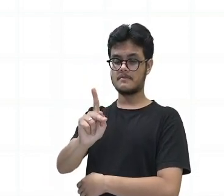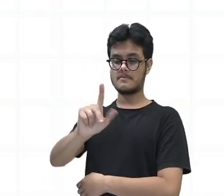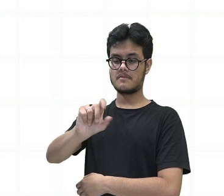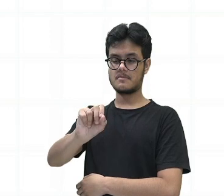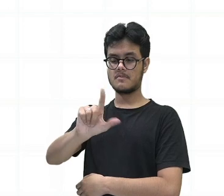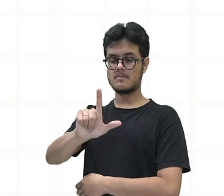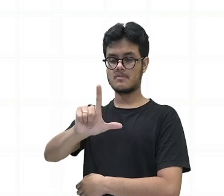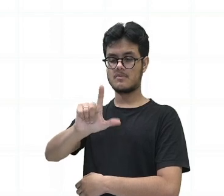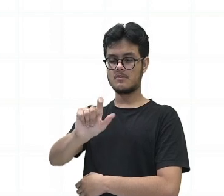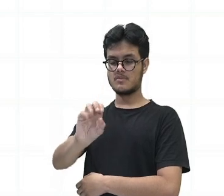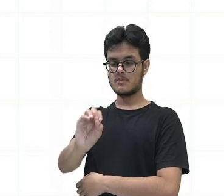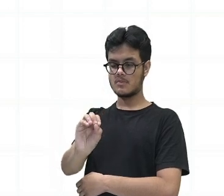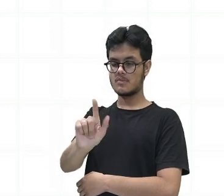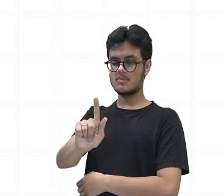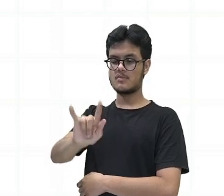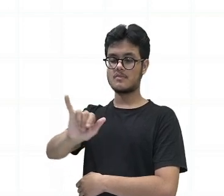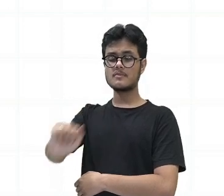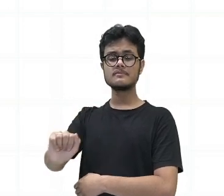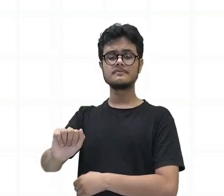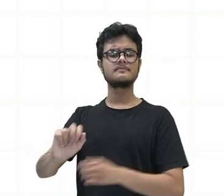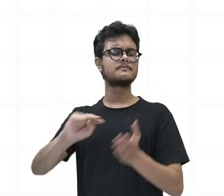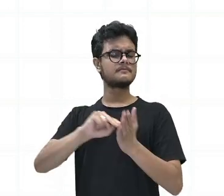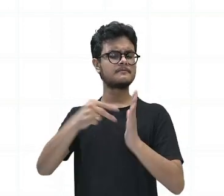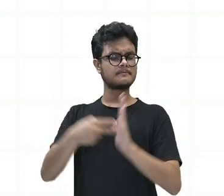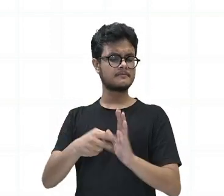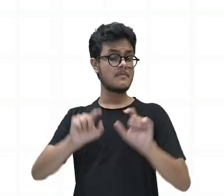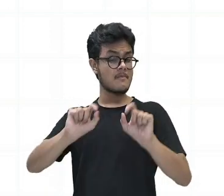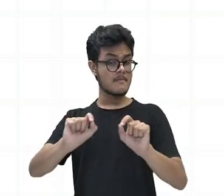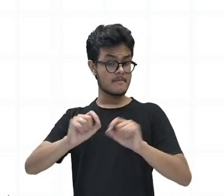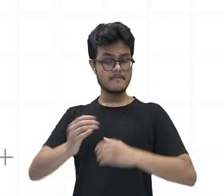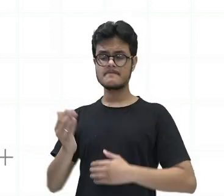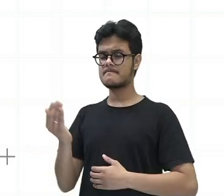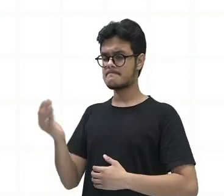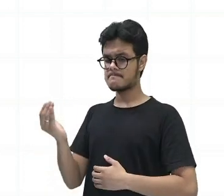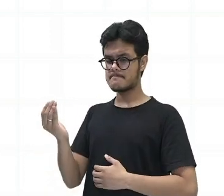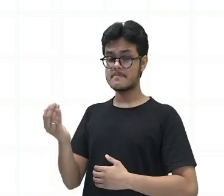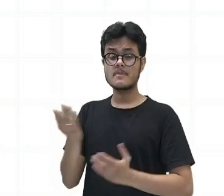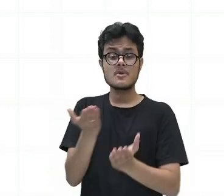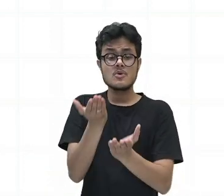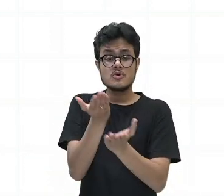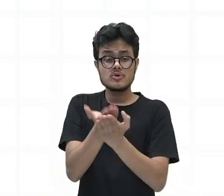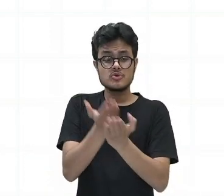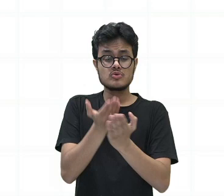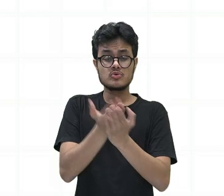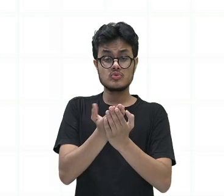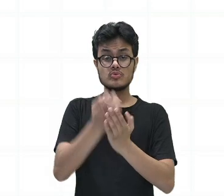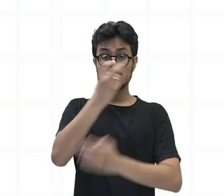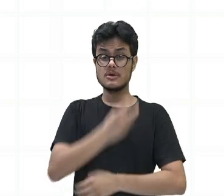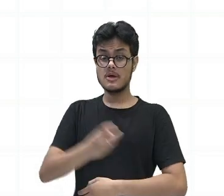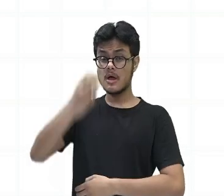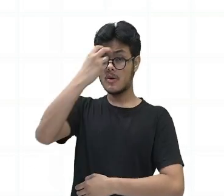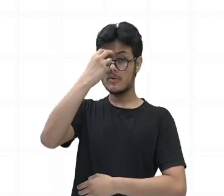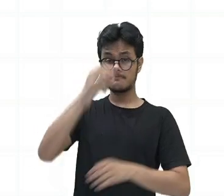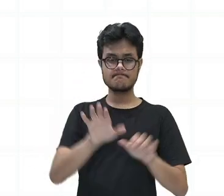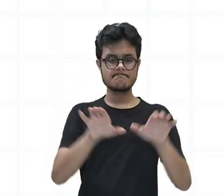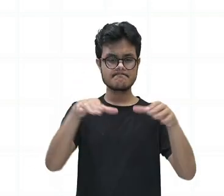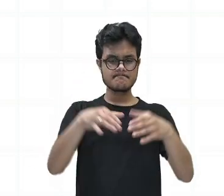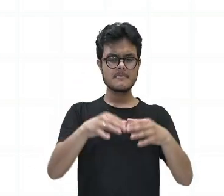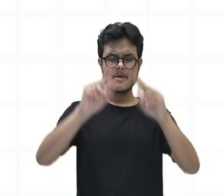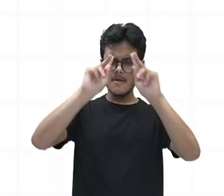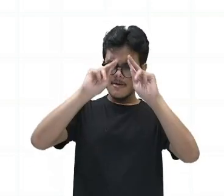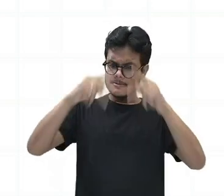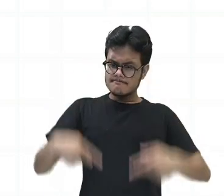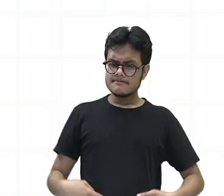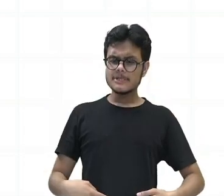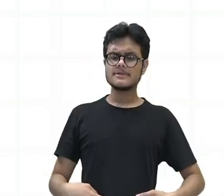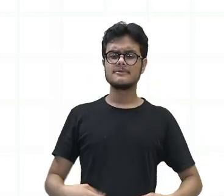é a antropologia. Então, antropologia significa o quê? Vamos ver?